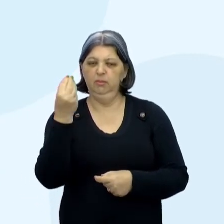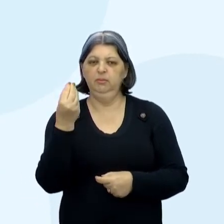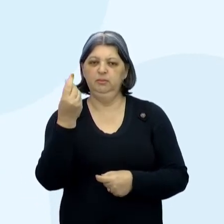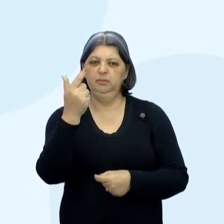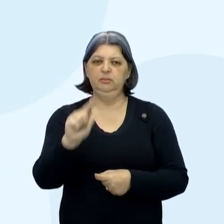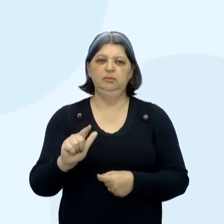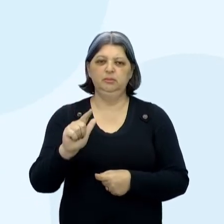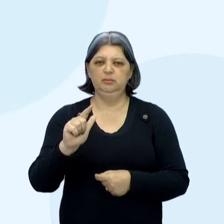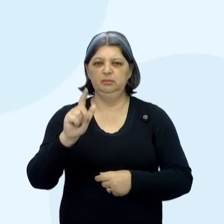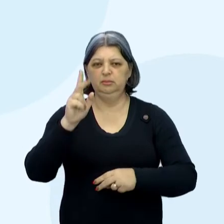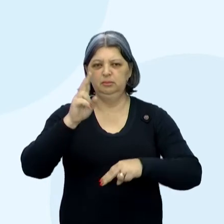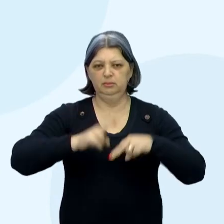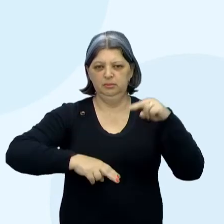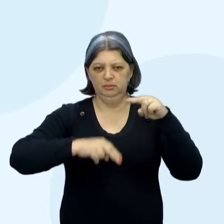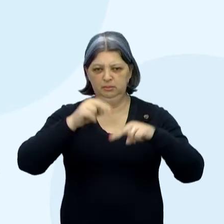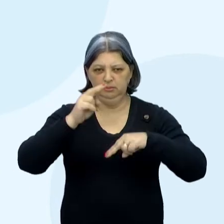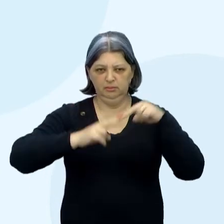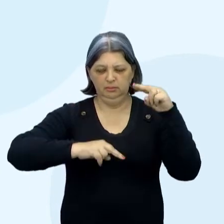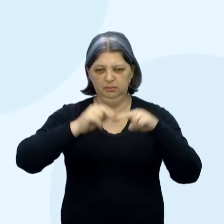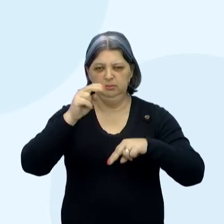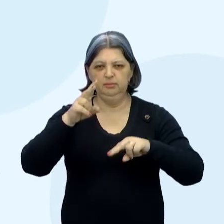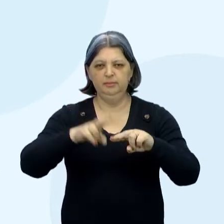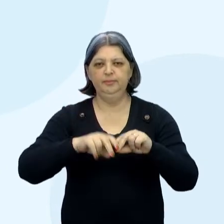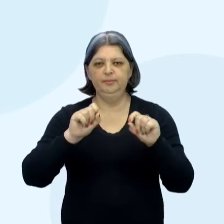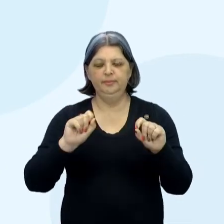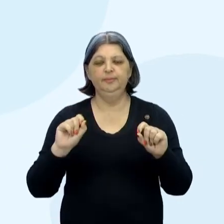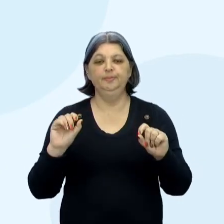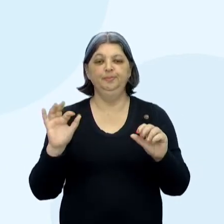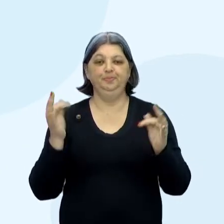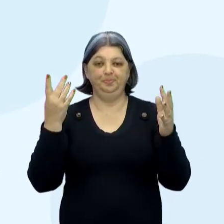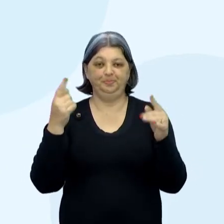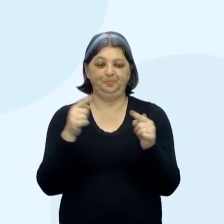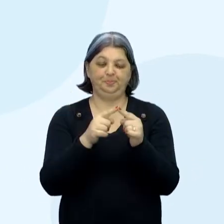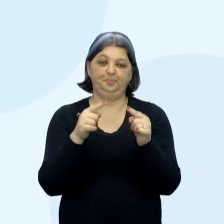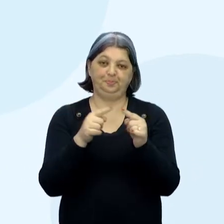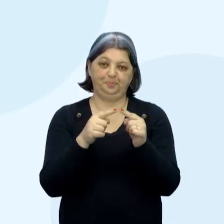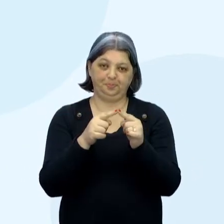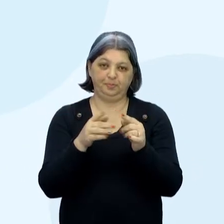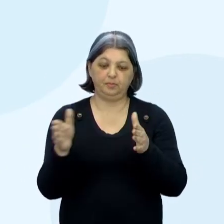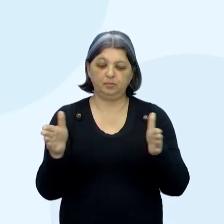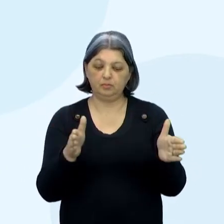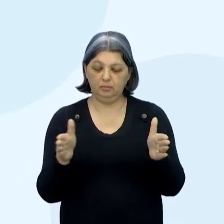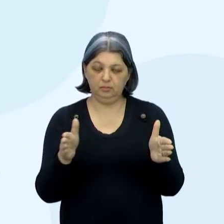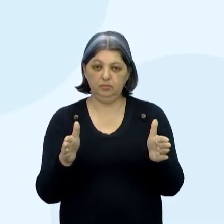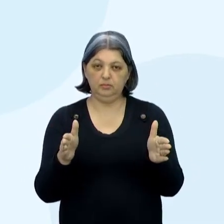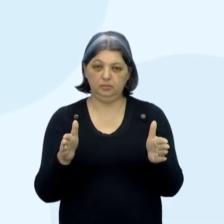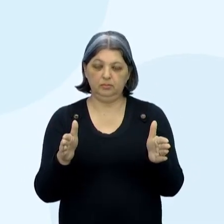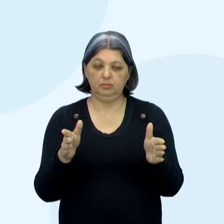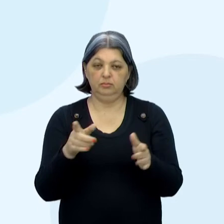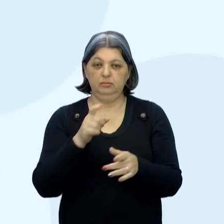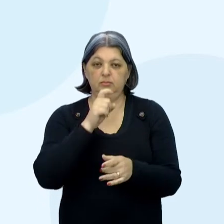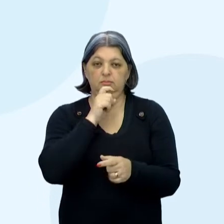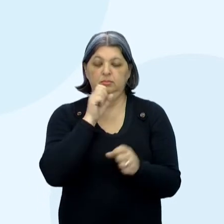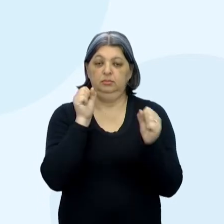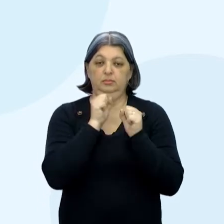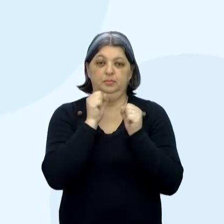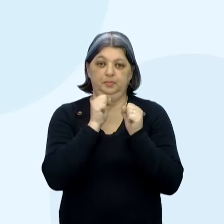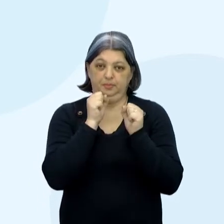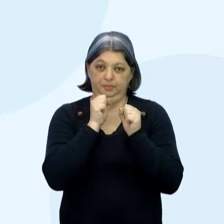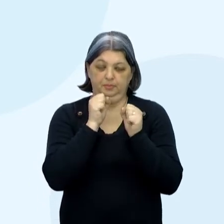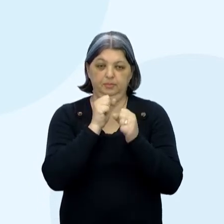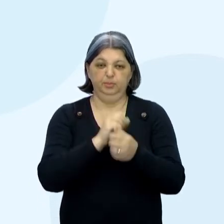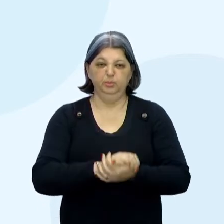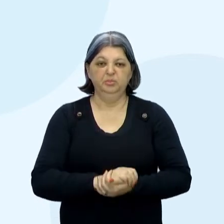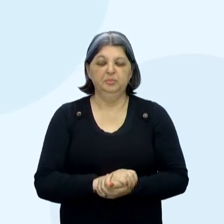isso que as festas juninas acabam coincidindo com o período do inverno.